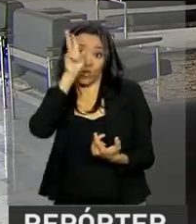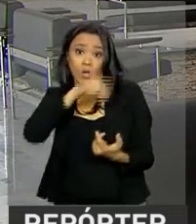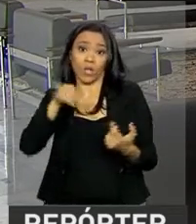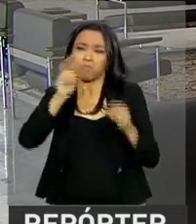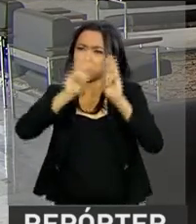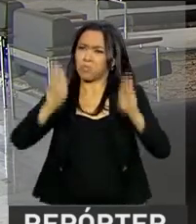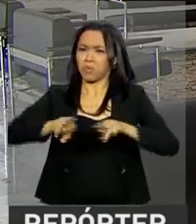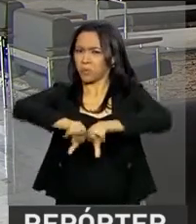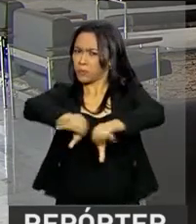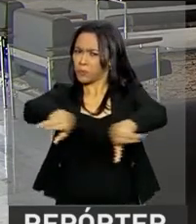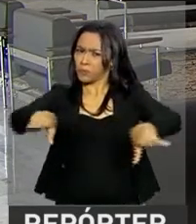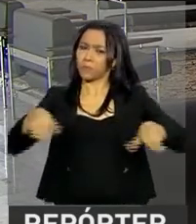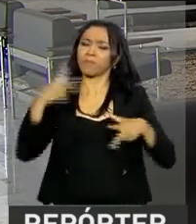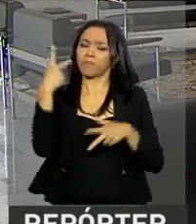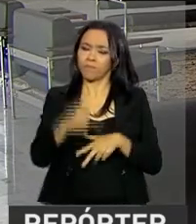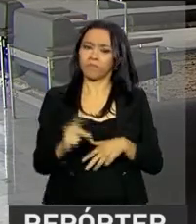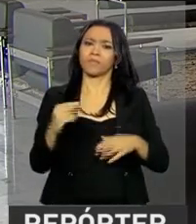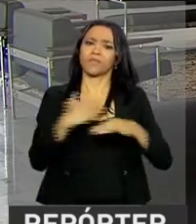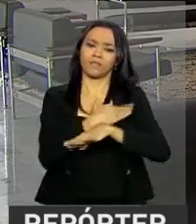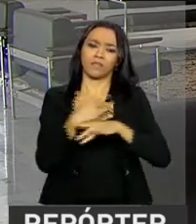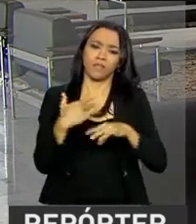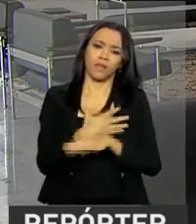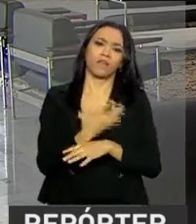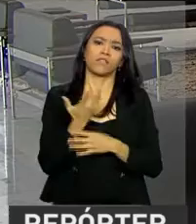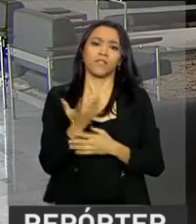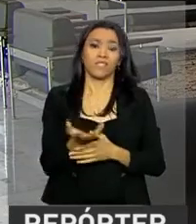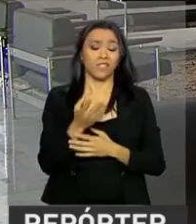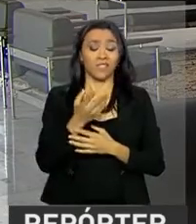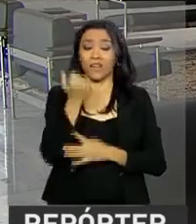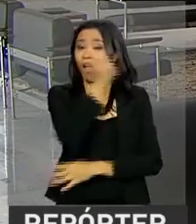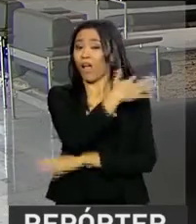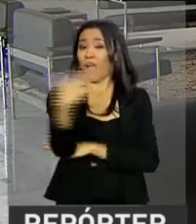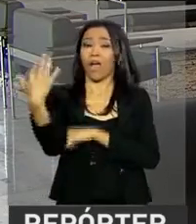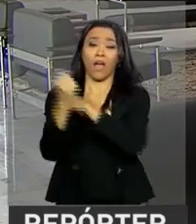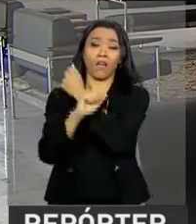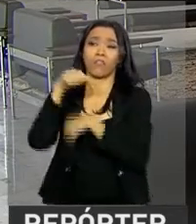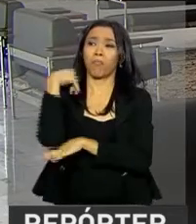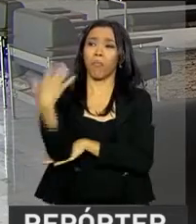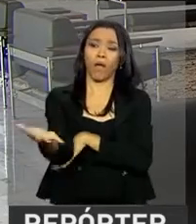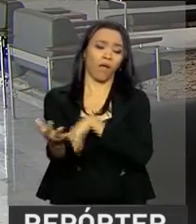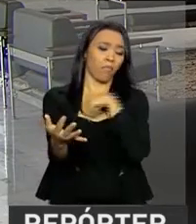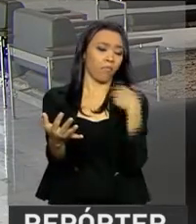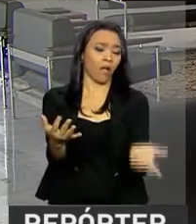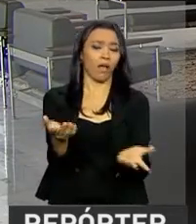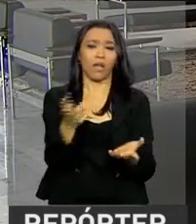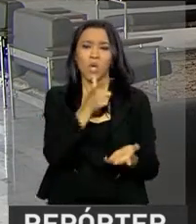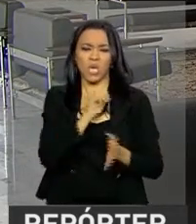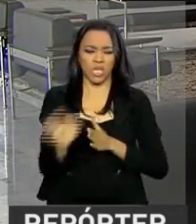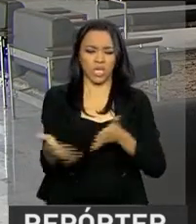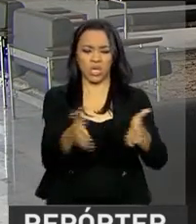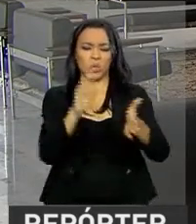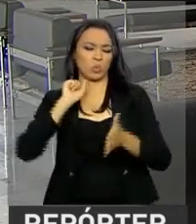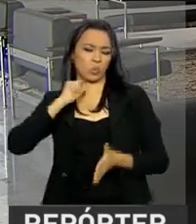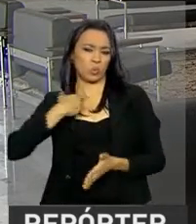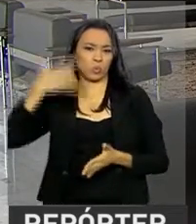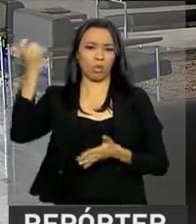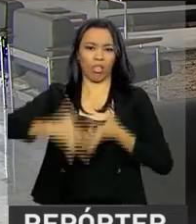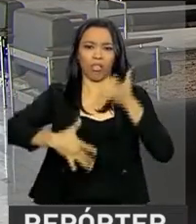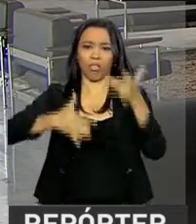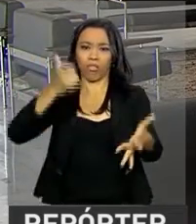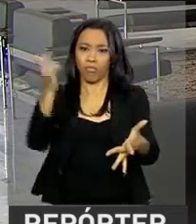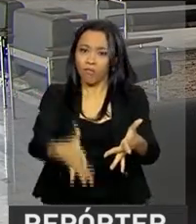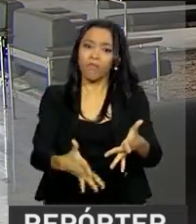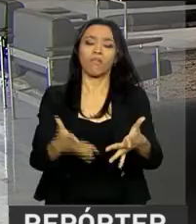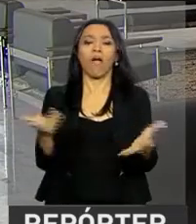dano muito grande ao meio ambiente ao ecossistema especialmente na região da bacia do rio doce a gente lembra a extensão desse